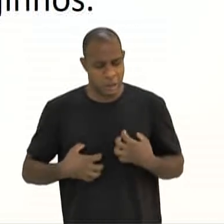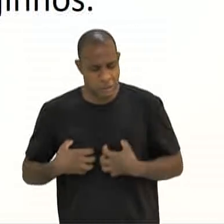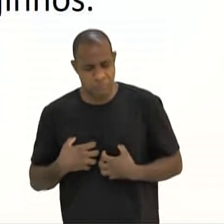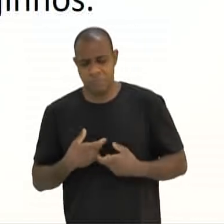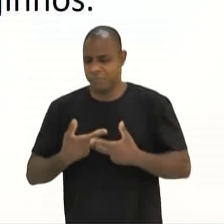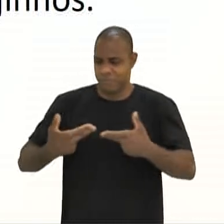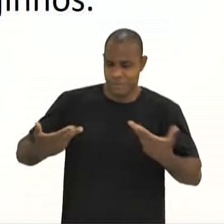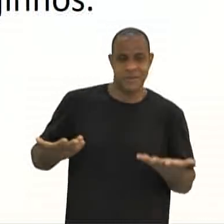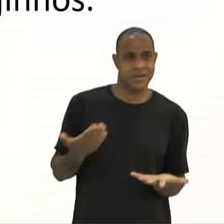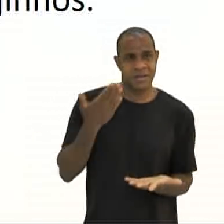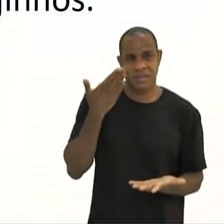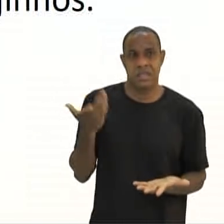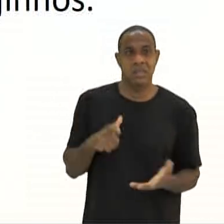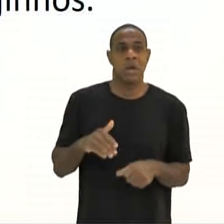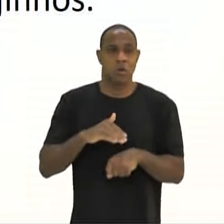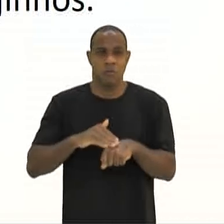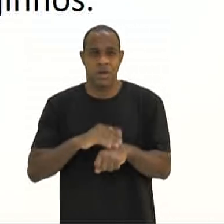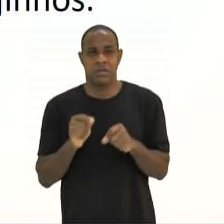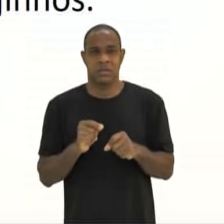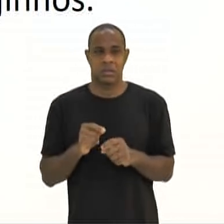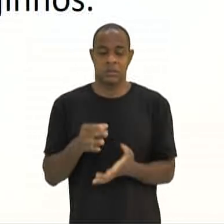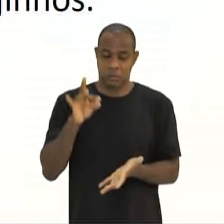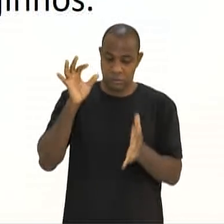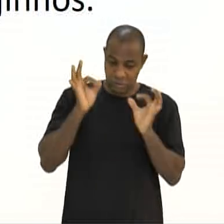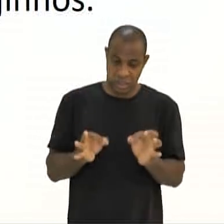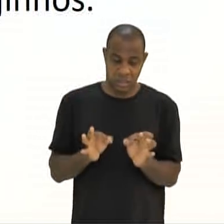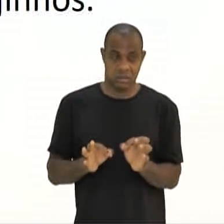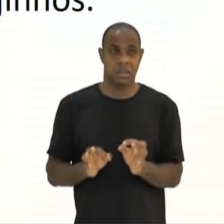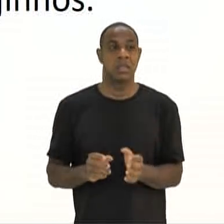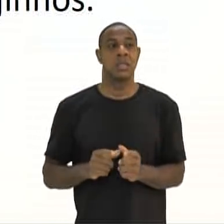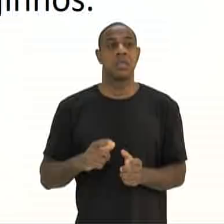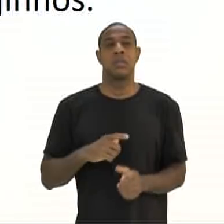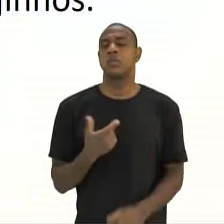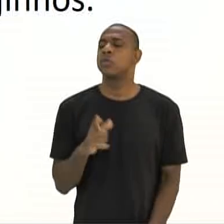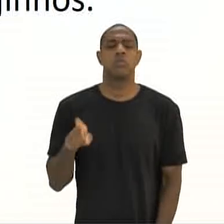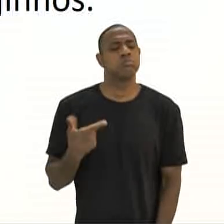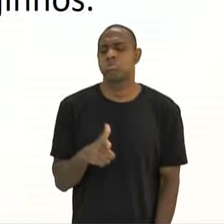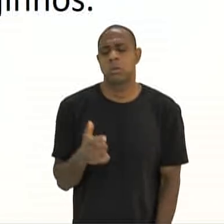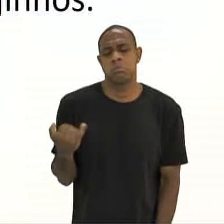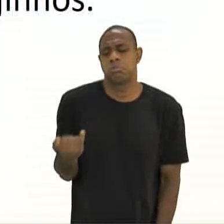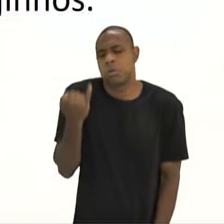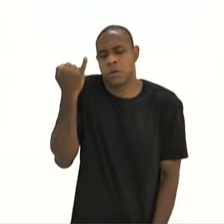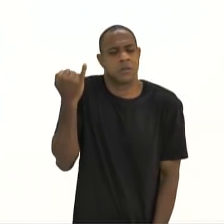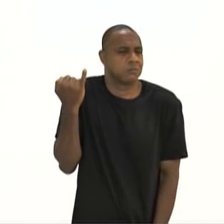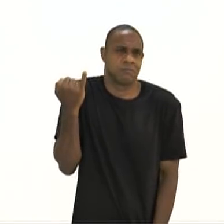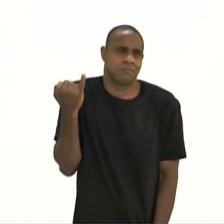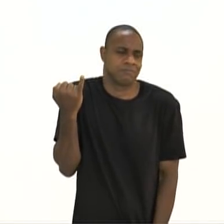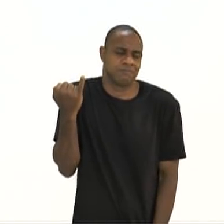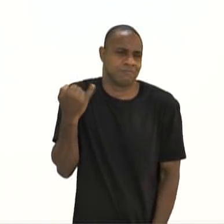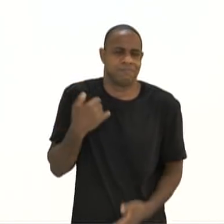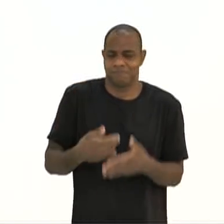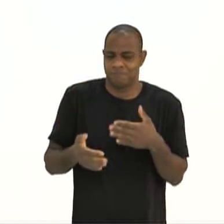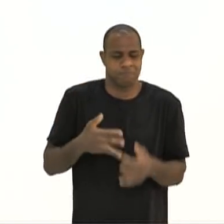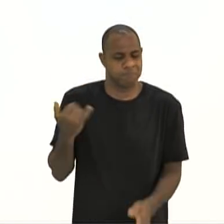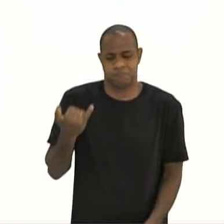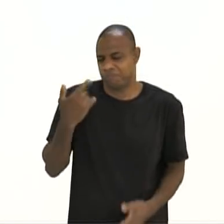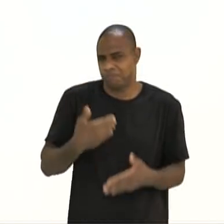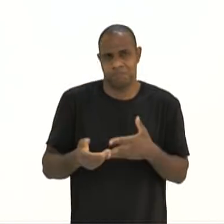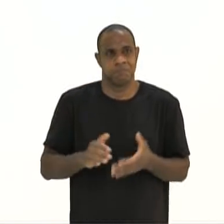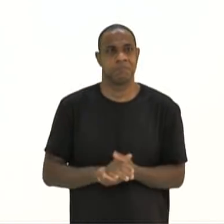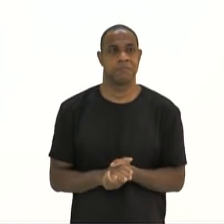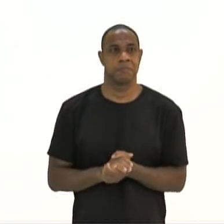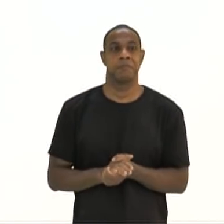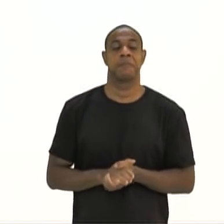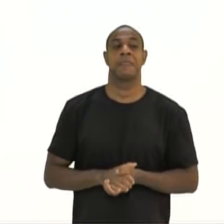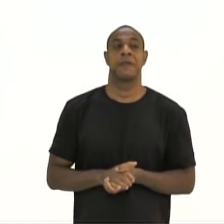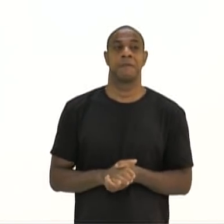conversa franca e bem construída e necessária, não importa a idade. E agora a atividade